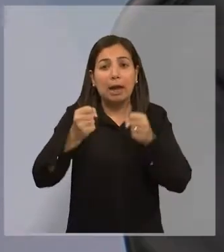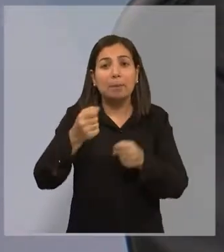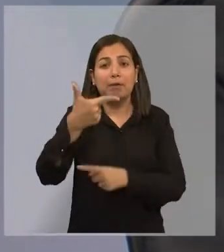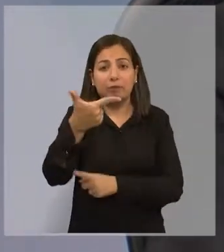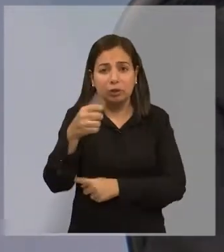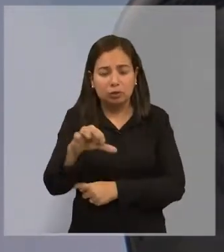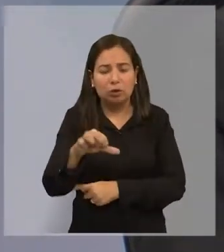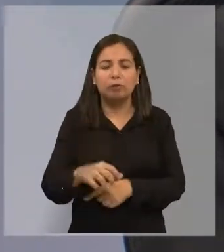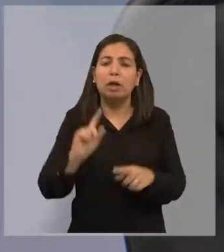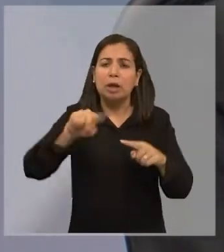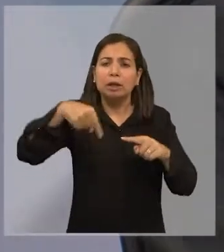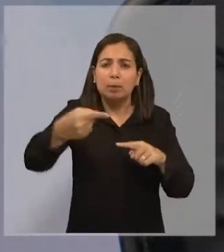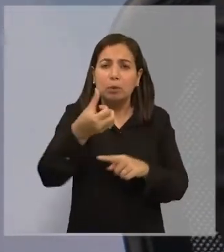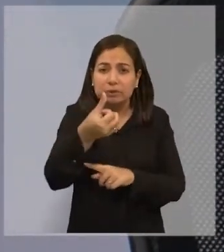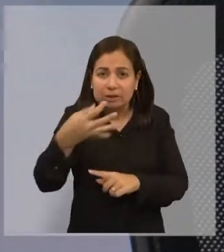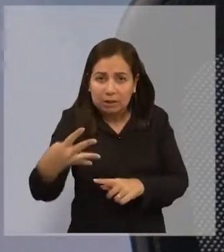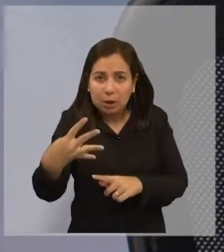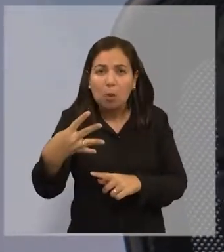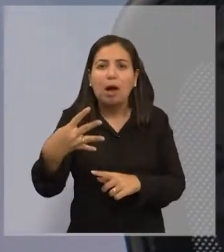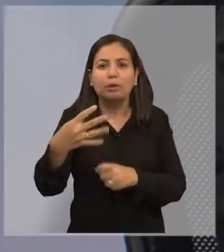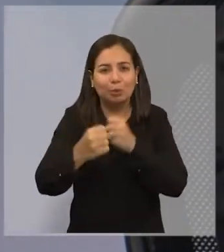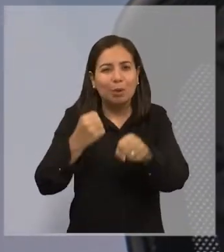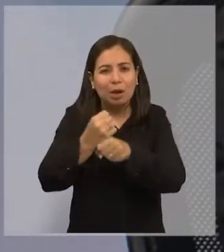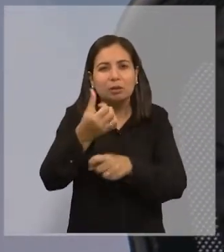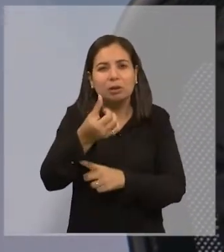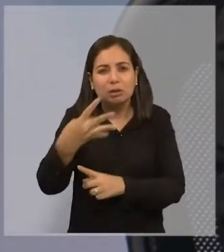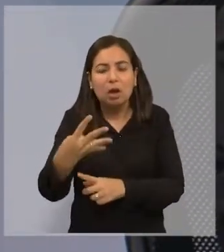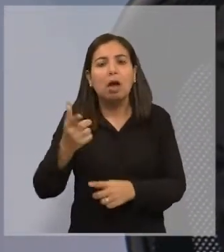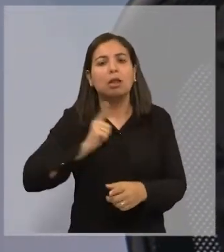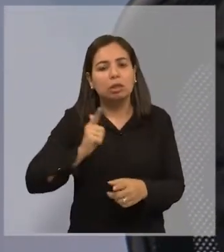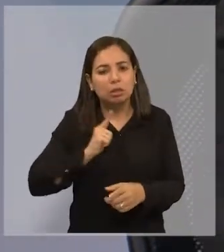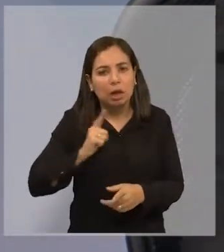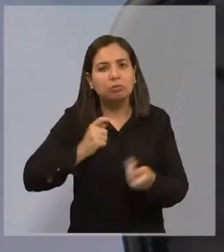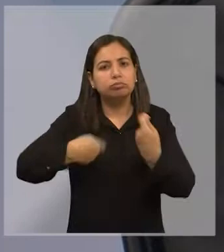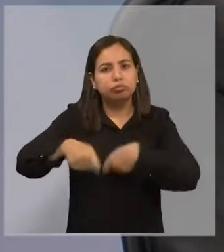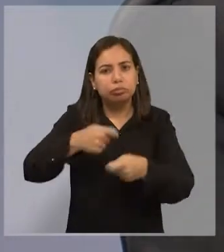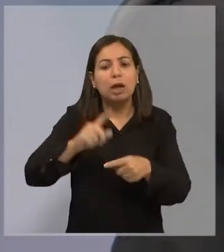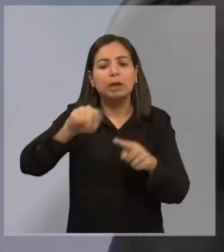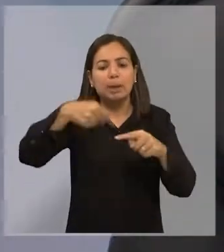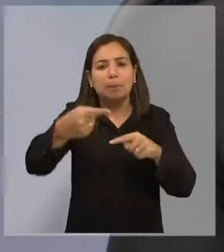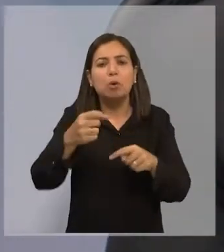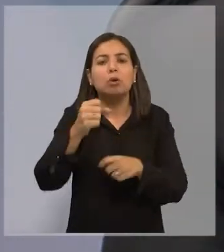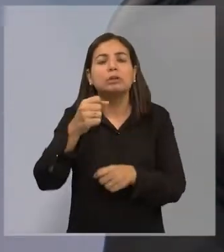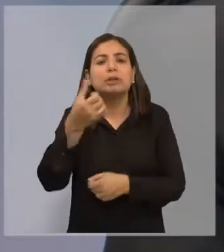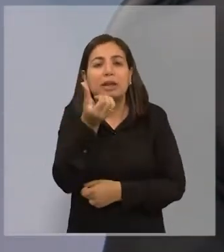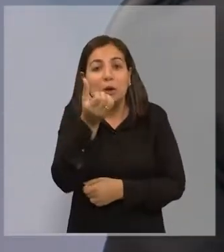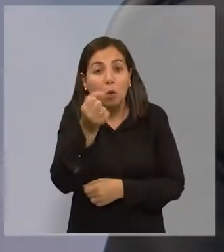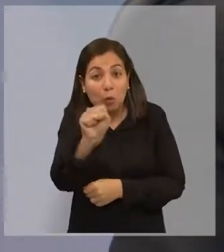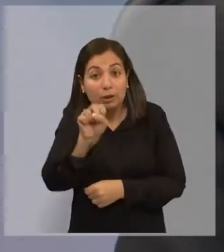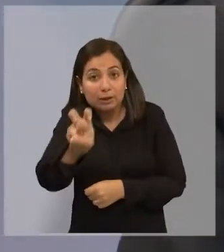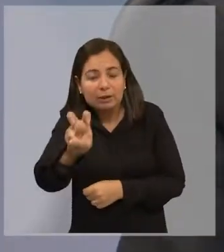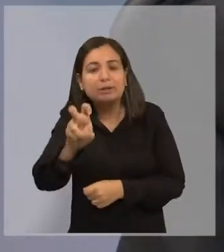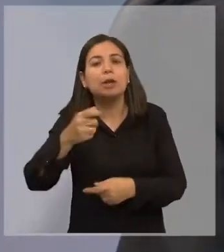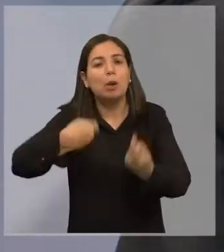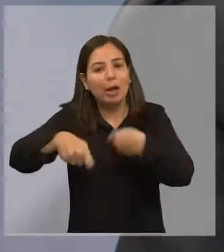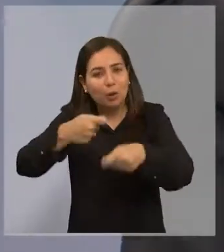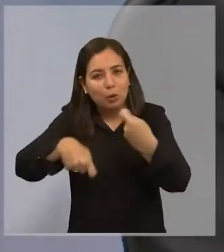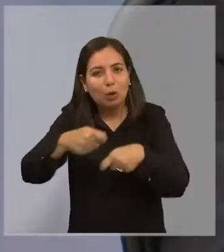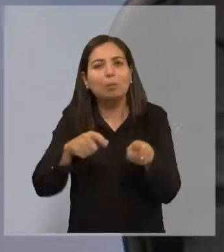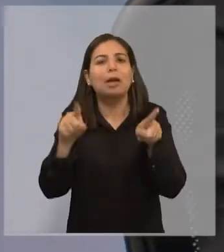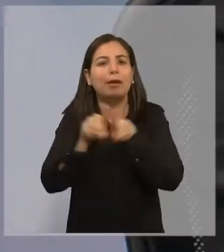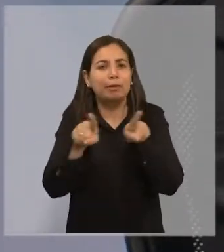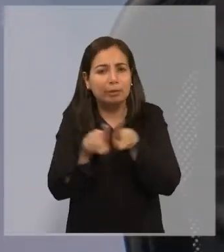29. 64, economia também com inflação de mais de 100%. Vamos para 85, economia